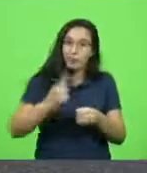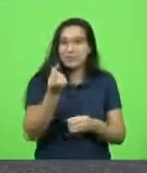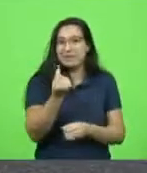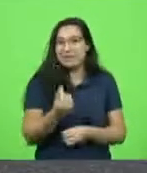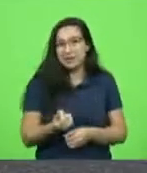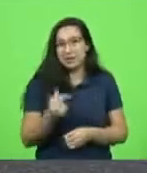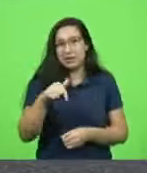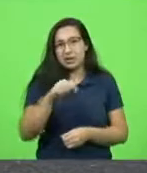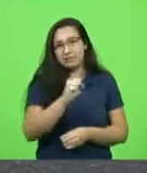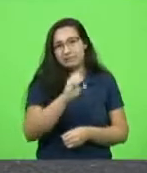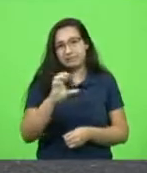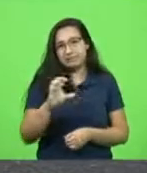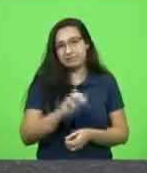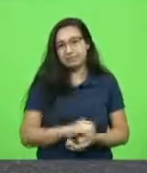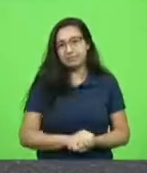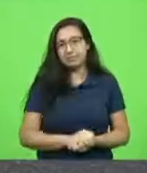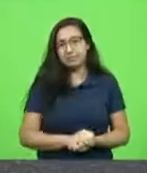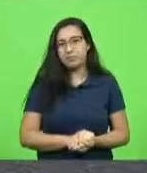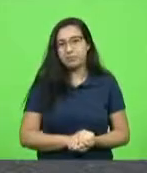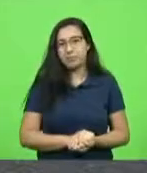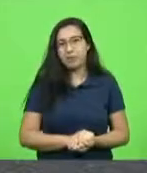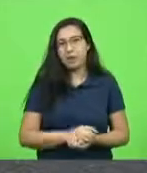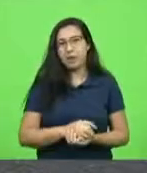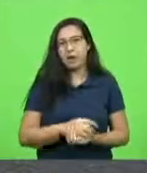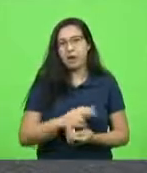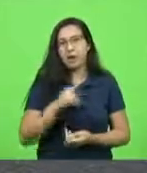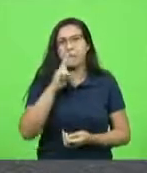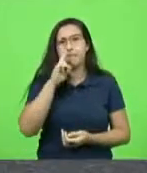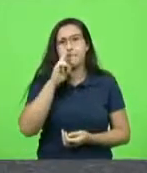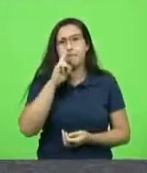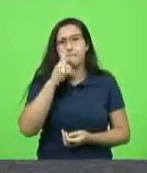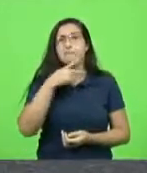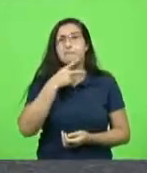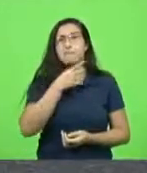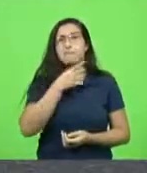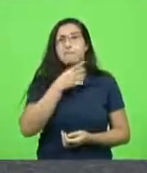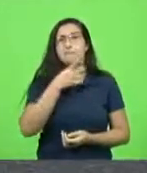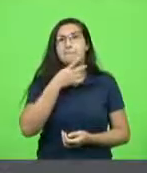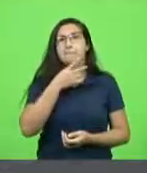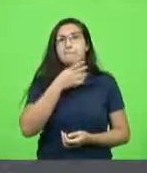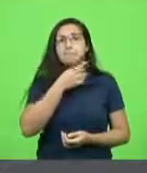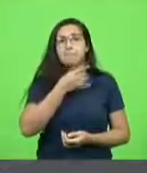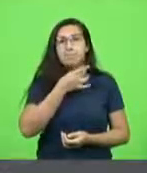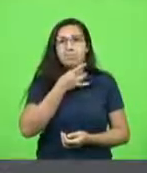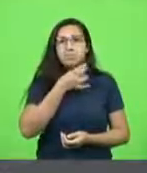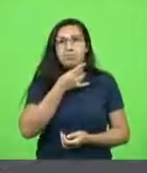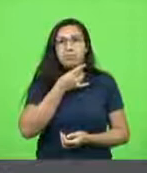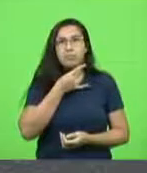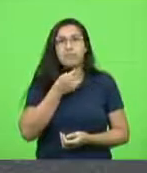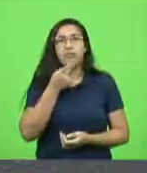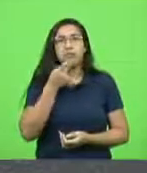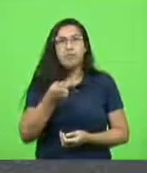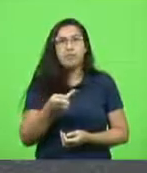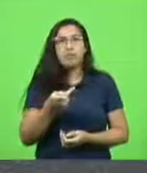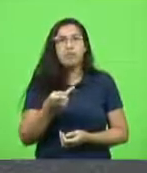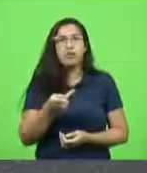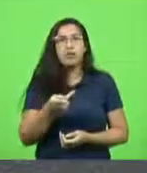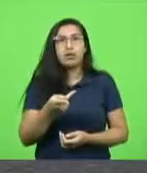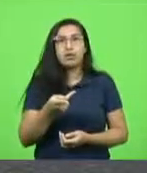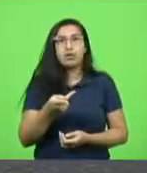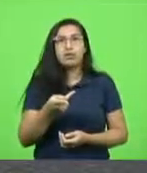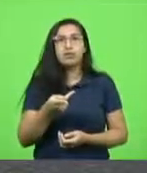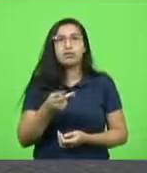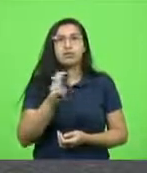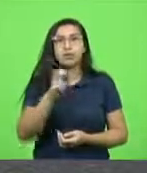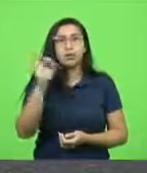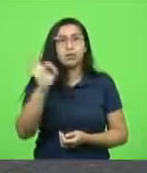Maurício quem foi que falou cinco porcento oito por cento daquilo que eu Deputado Marcos Vieira Se não me engano daquilo